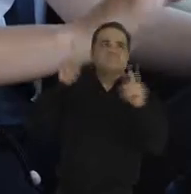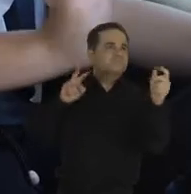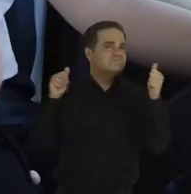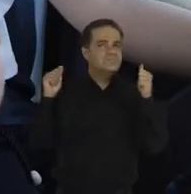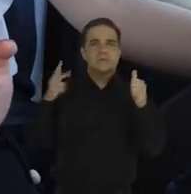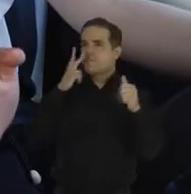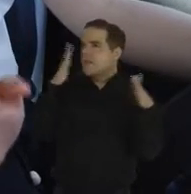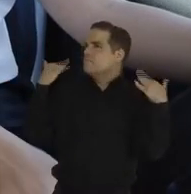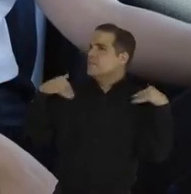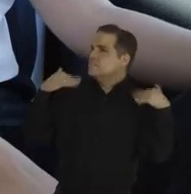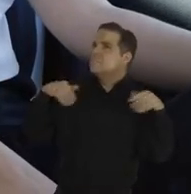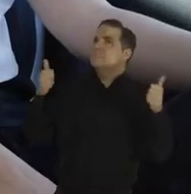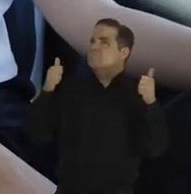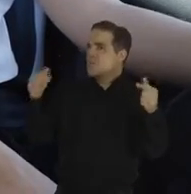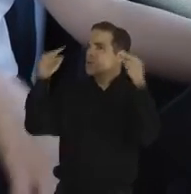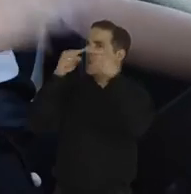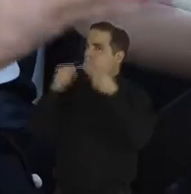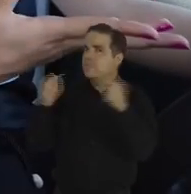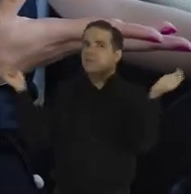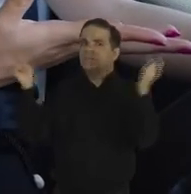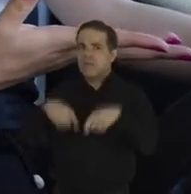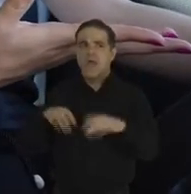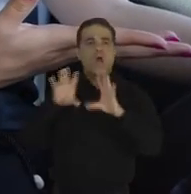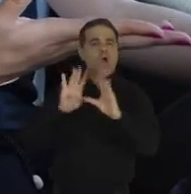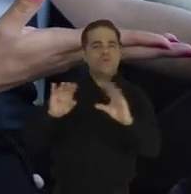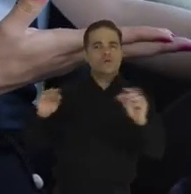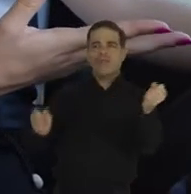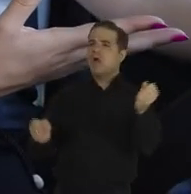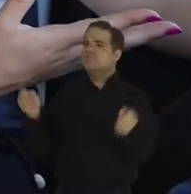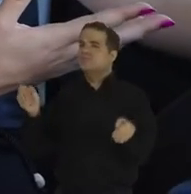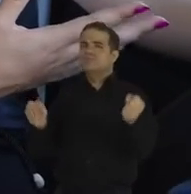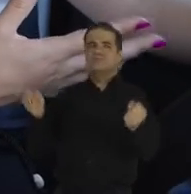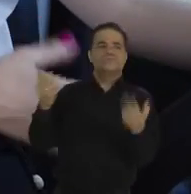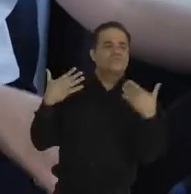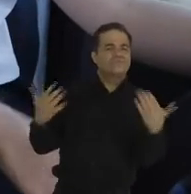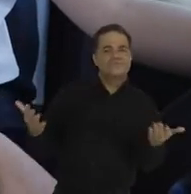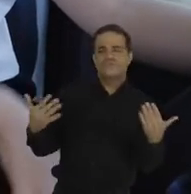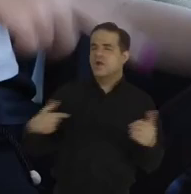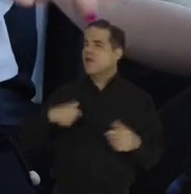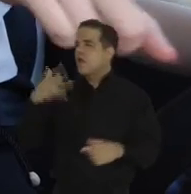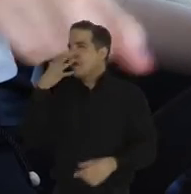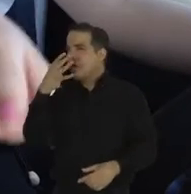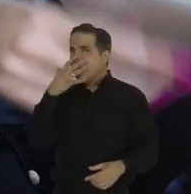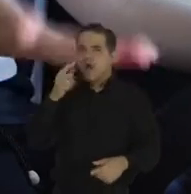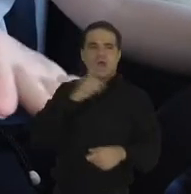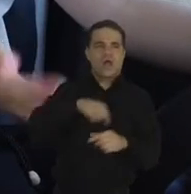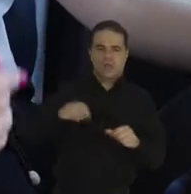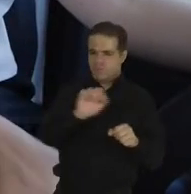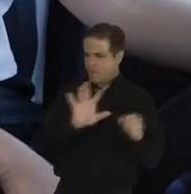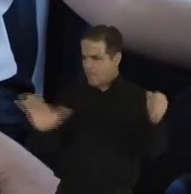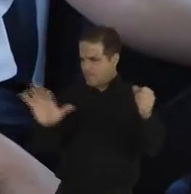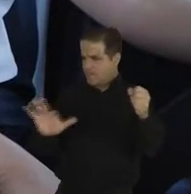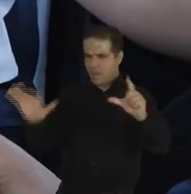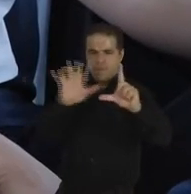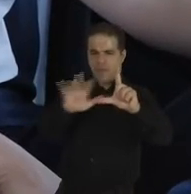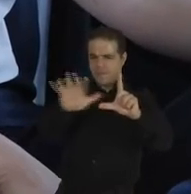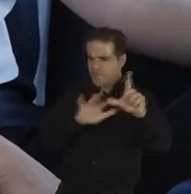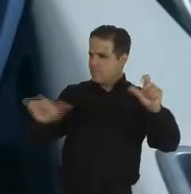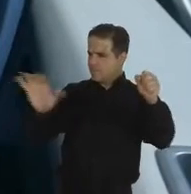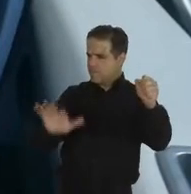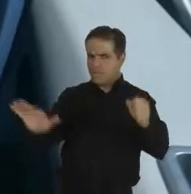veículo de passeio completo e ele é muito confortável para dirigir também estou muito impressionada o painel multimídia é